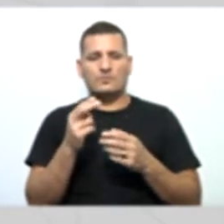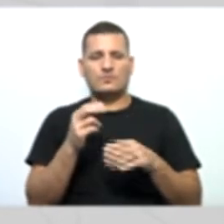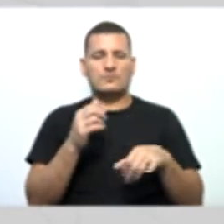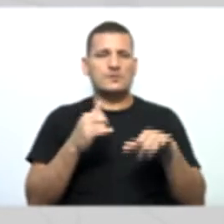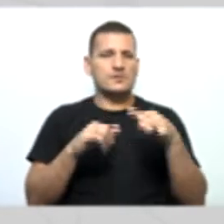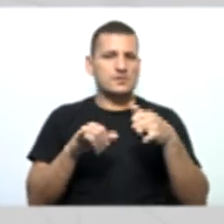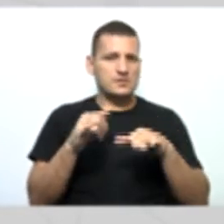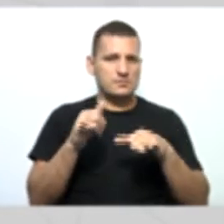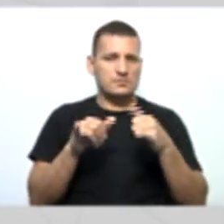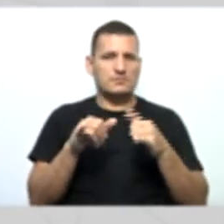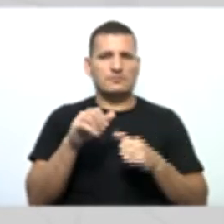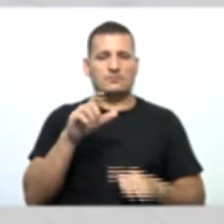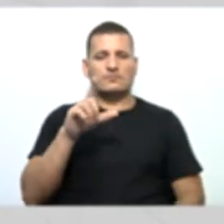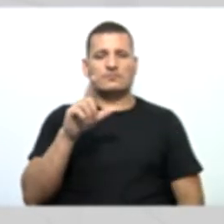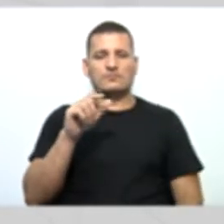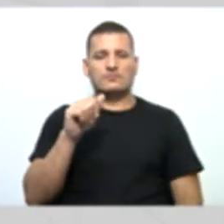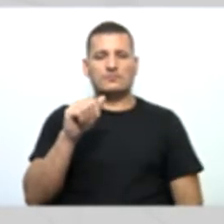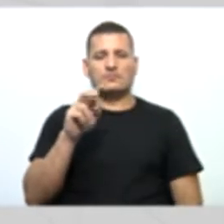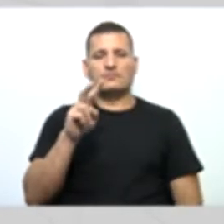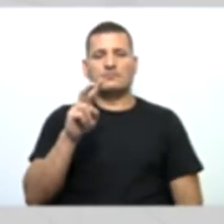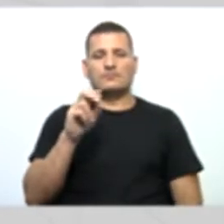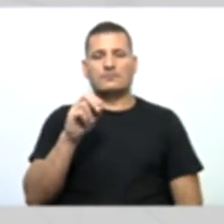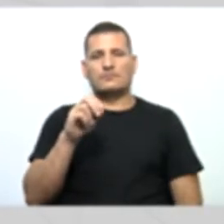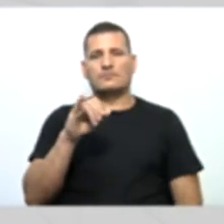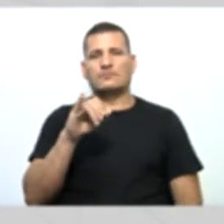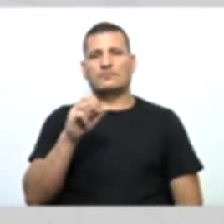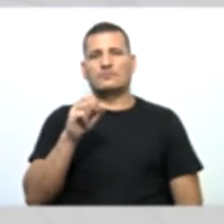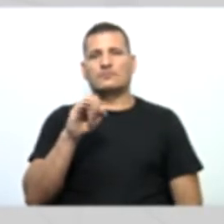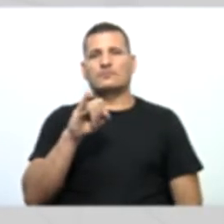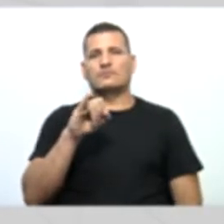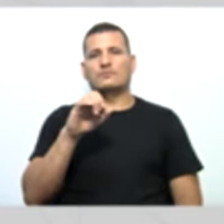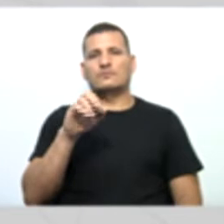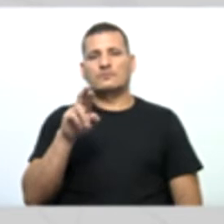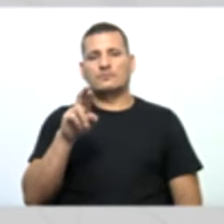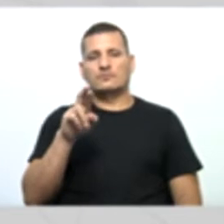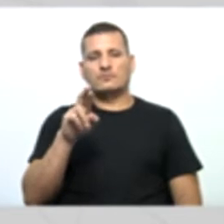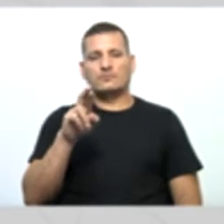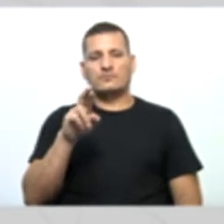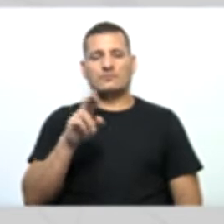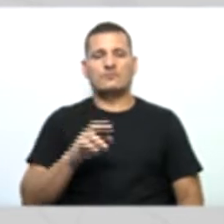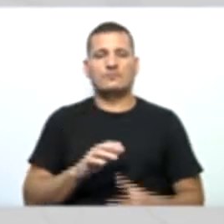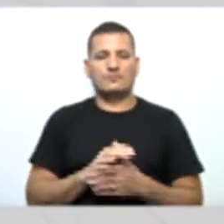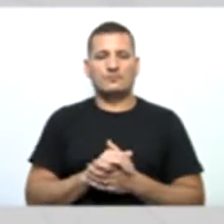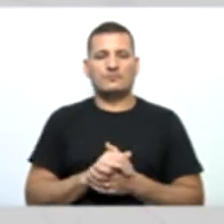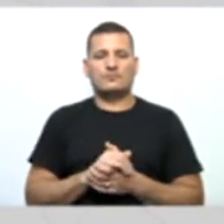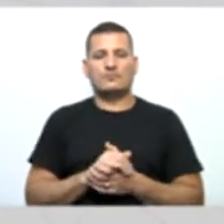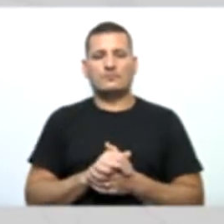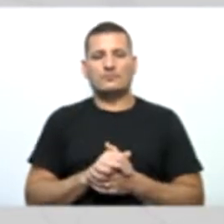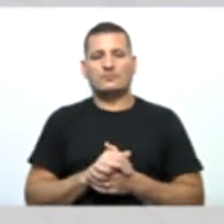Lavoisier. Veja bem aqui, ó, vamos traduzir isso daí, ó.